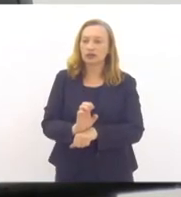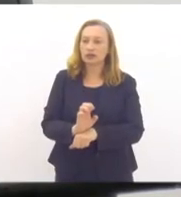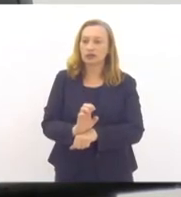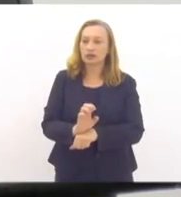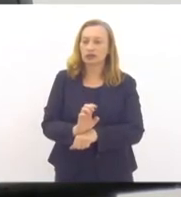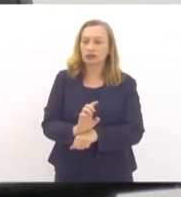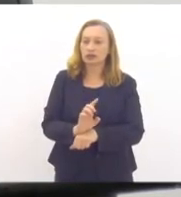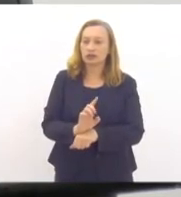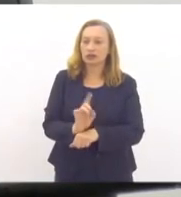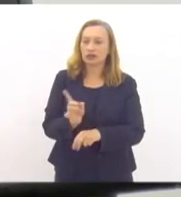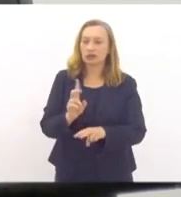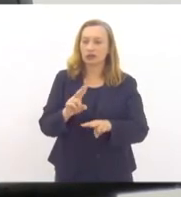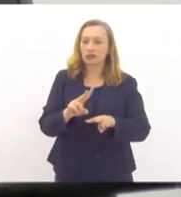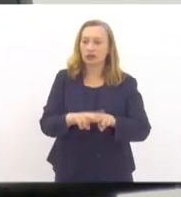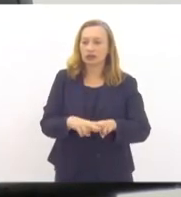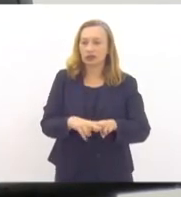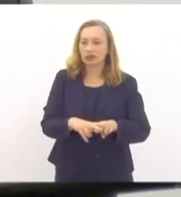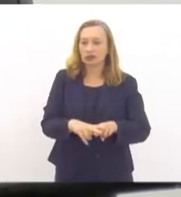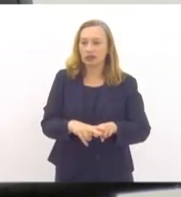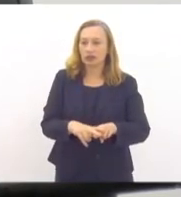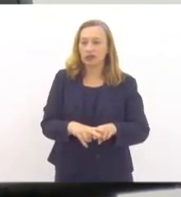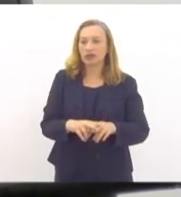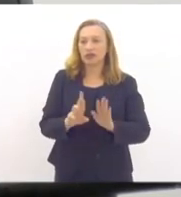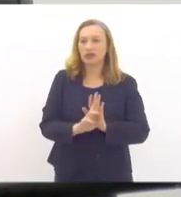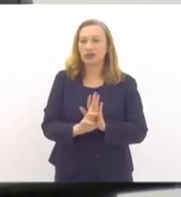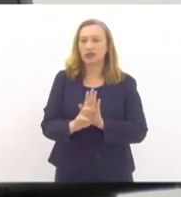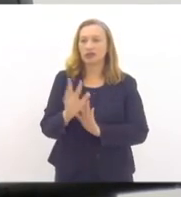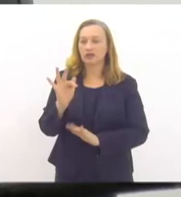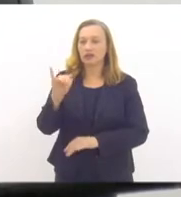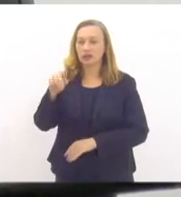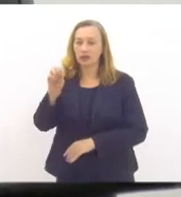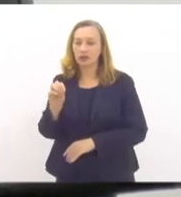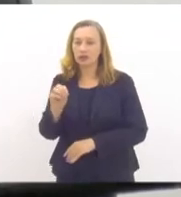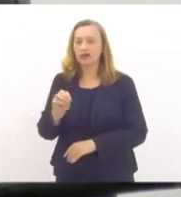Desencarceramento. Representante Fabíola Cordeiro.